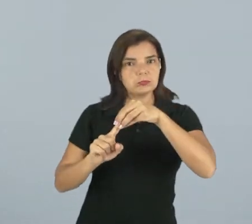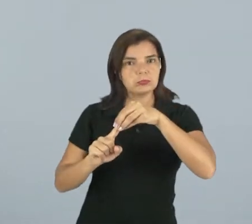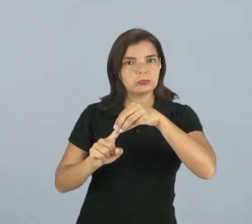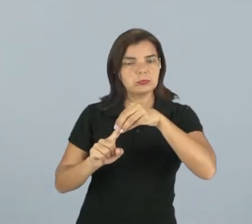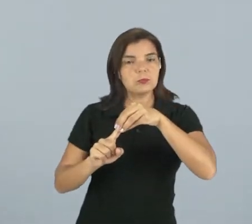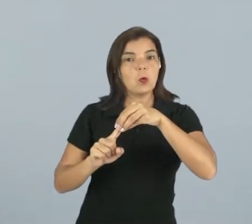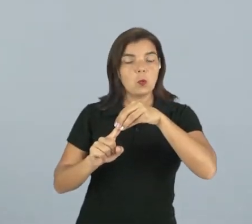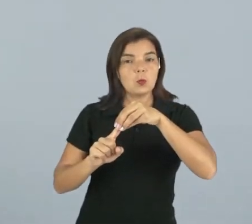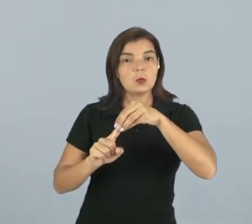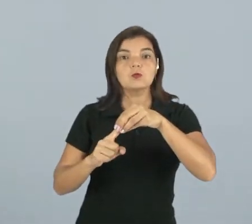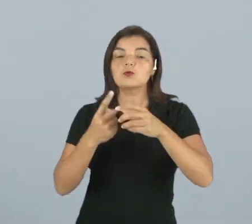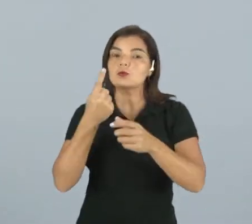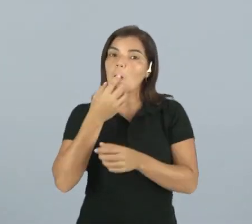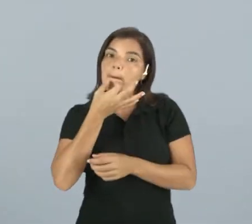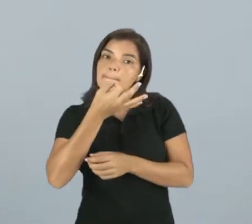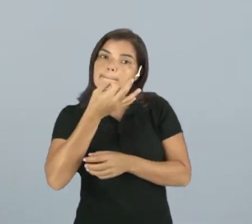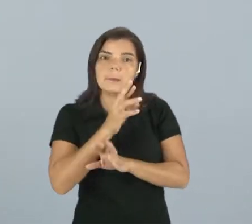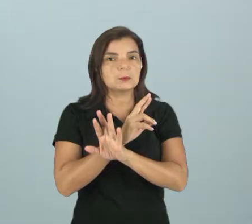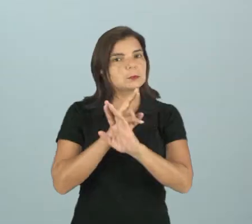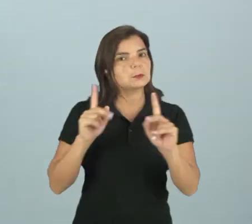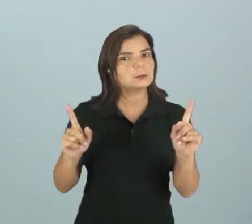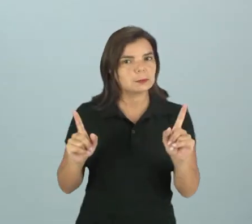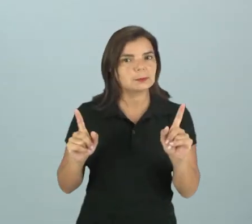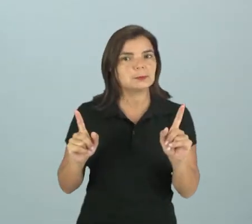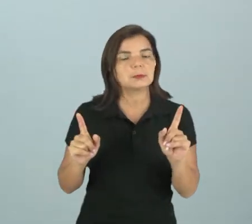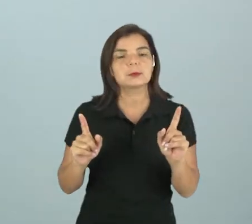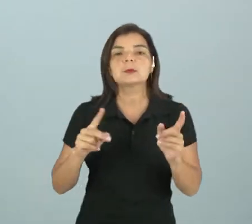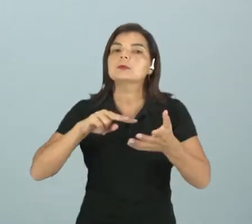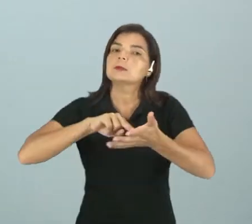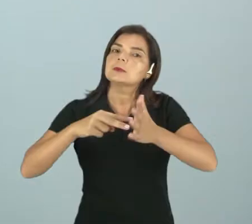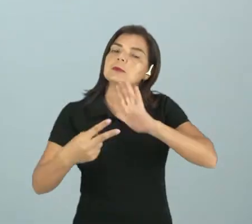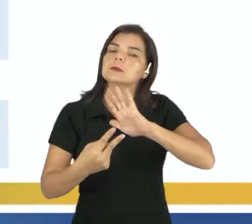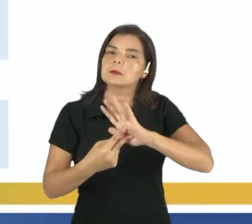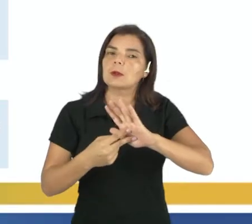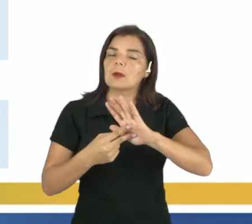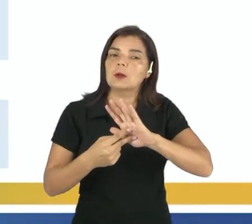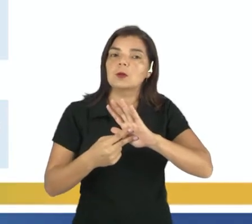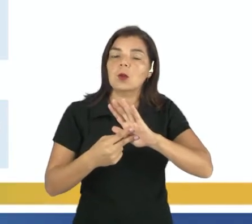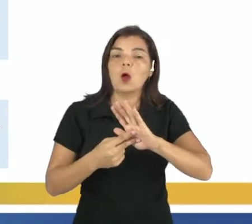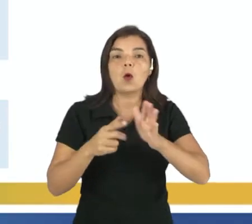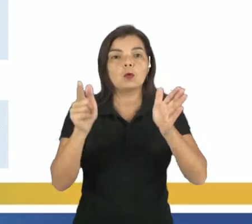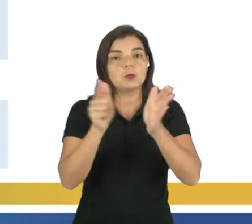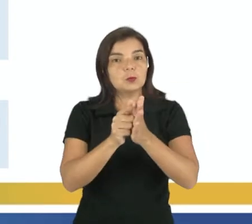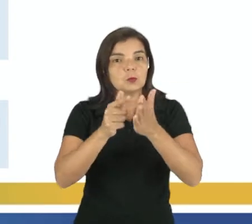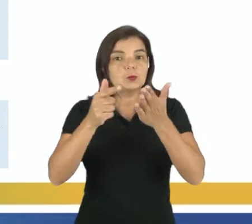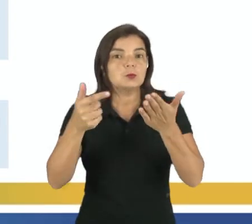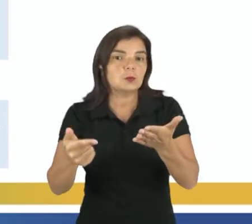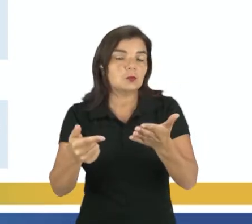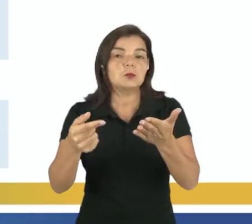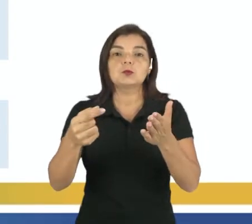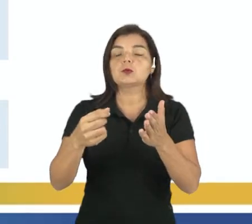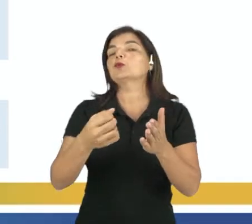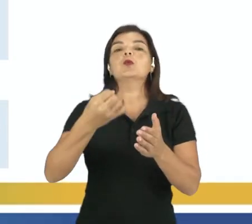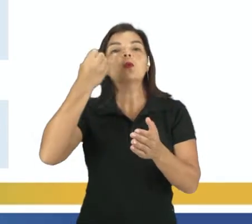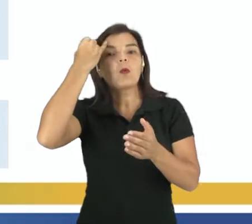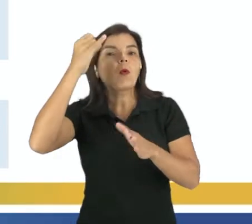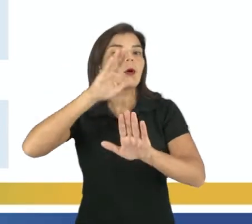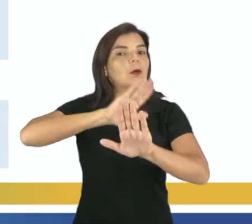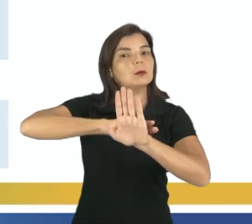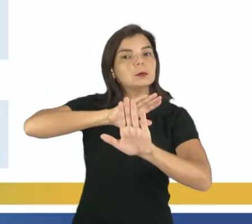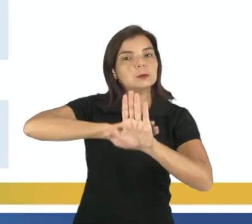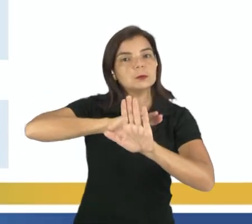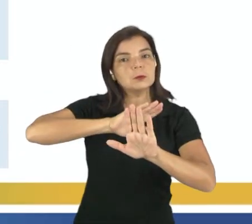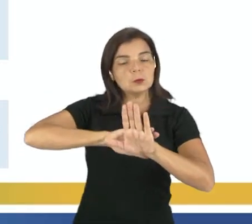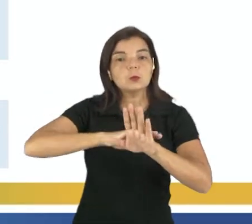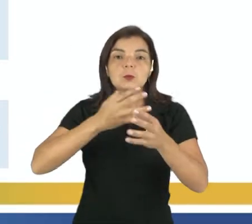com pontos de vistas diferentes. Ou seja, de acordo com o jornal, com as ideologias que ele